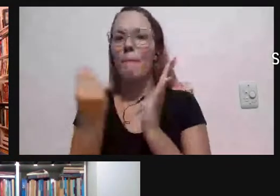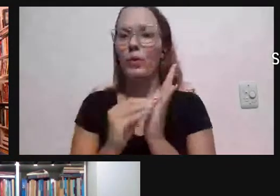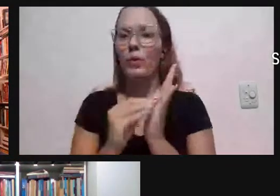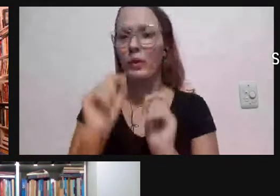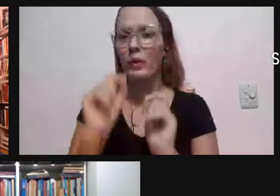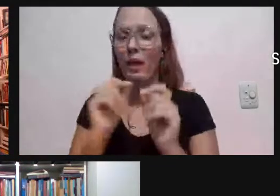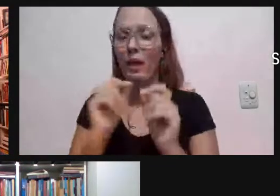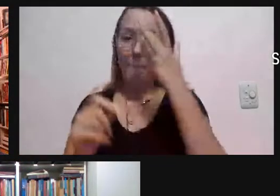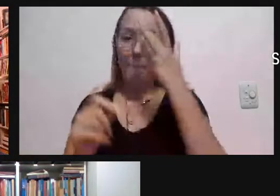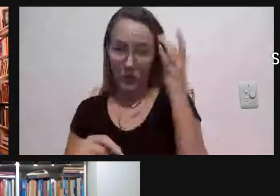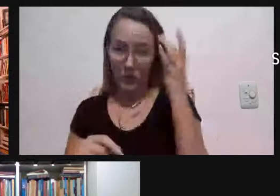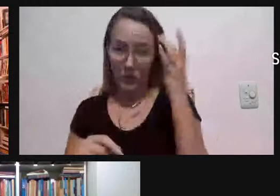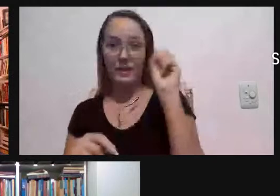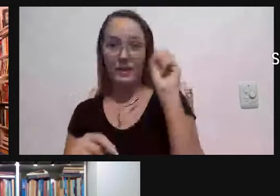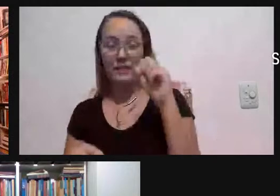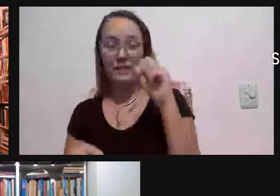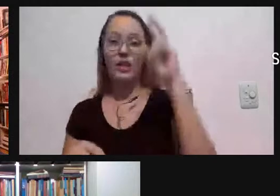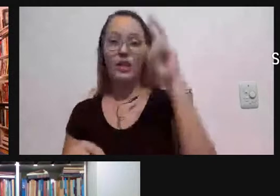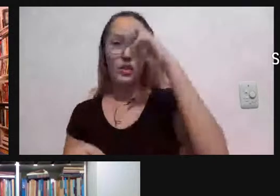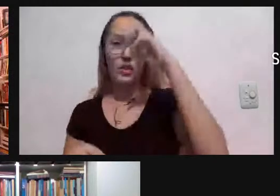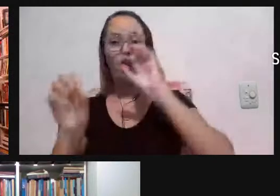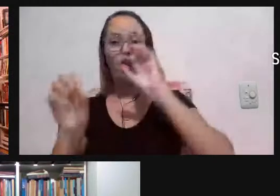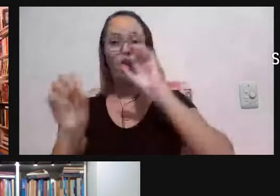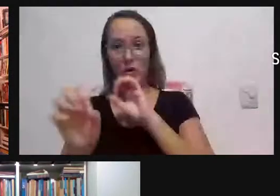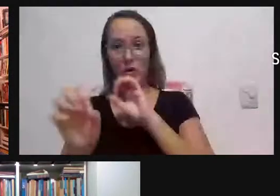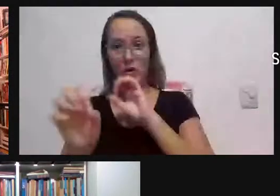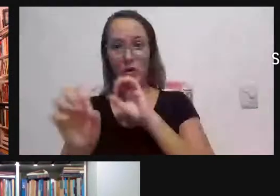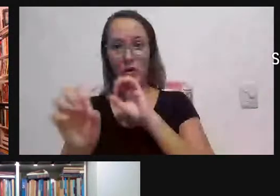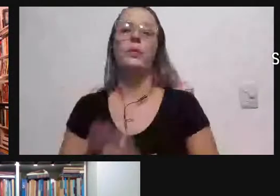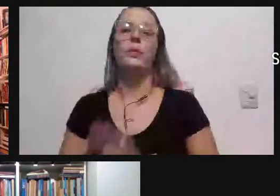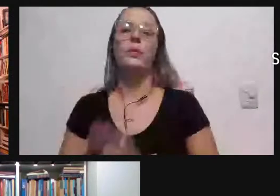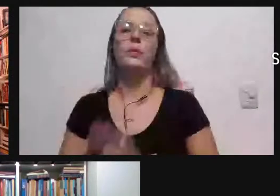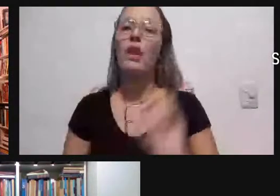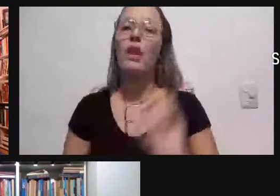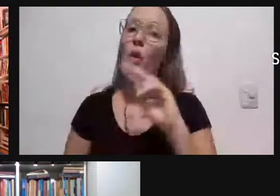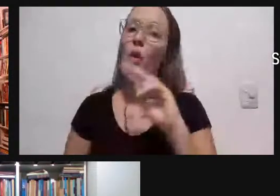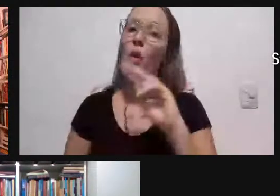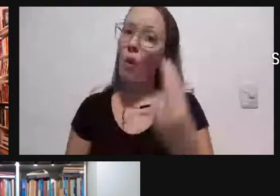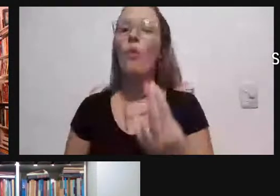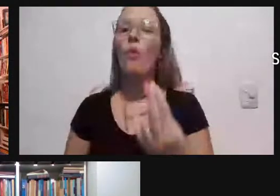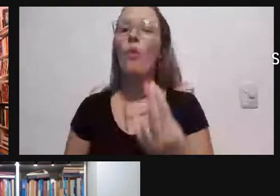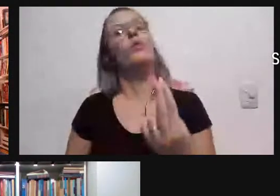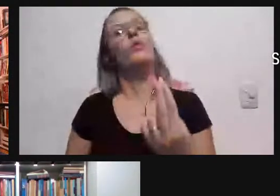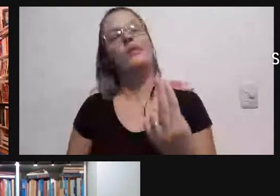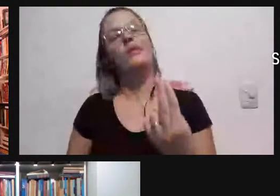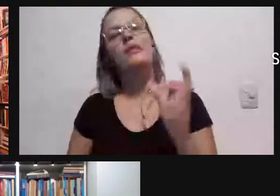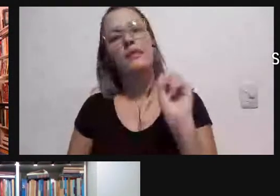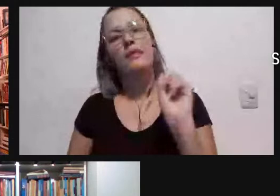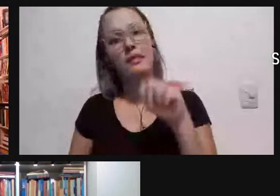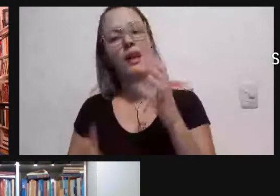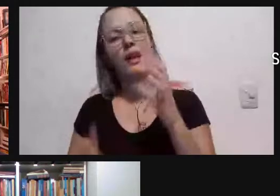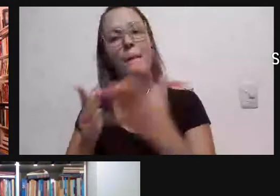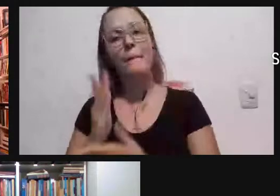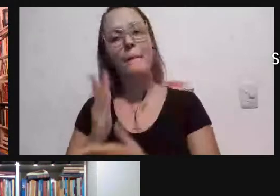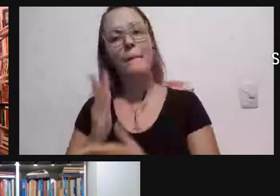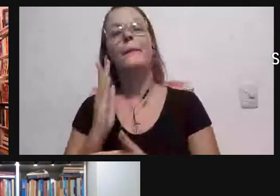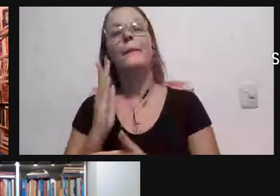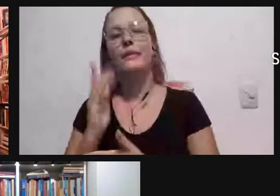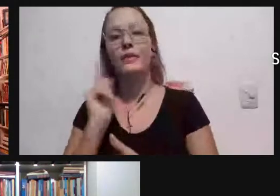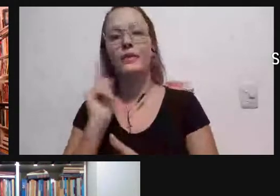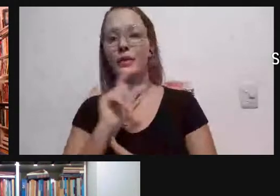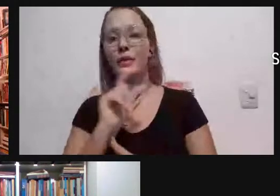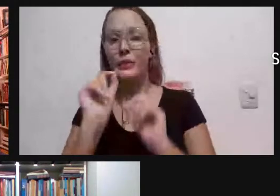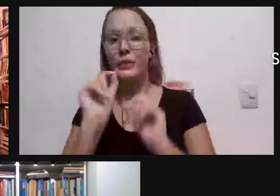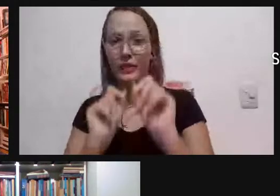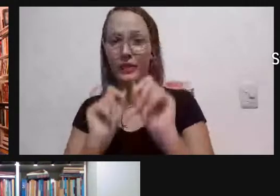ou está aprovado numa revista que é história da educação, ou seja, tem a chancela dos pares, né, ou no evento, no GT de história da educação, numa